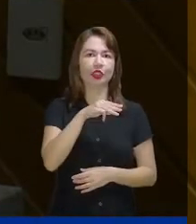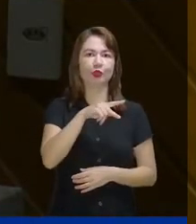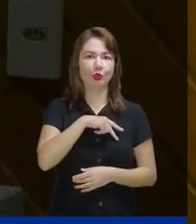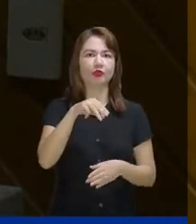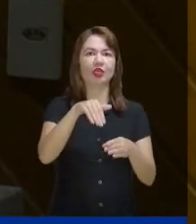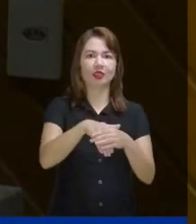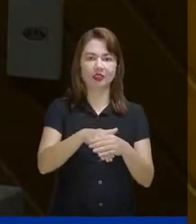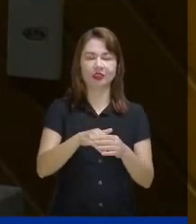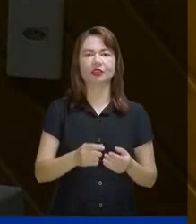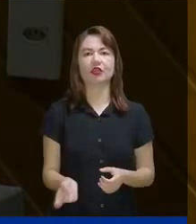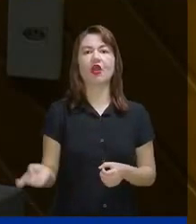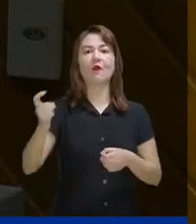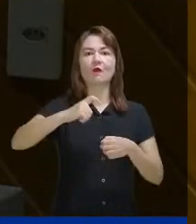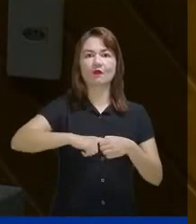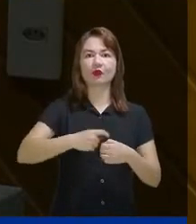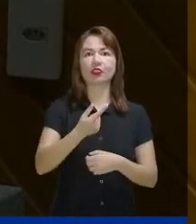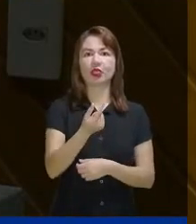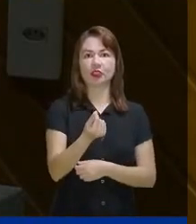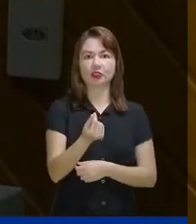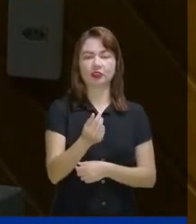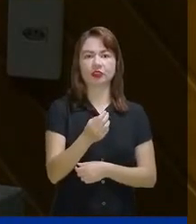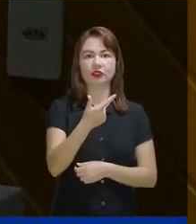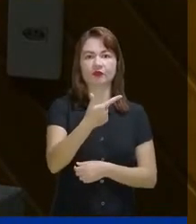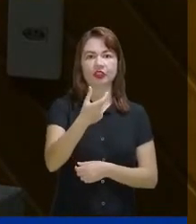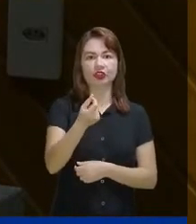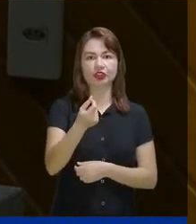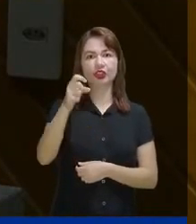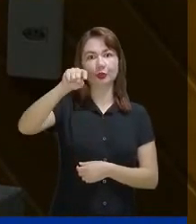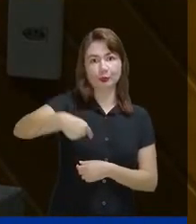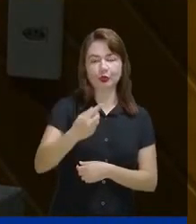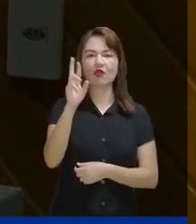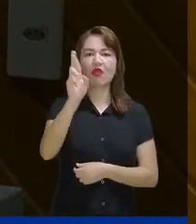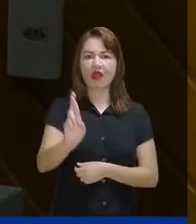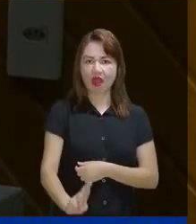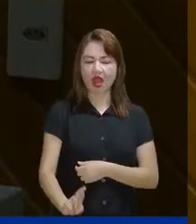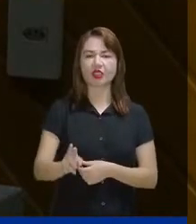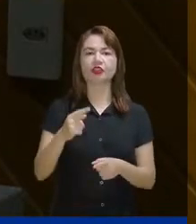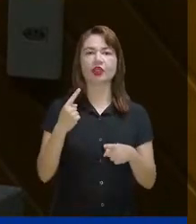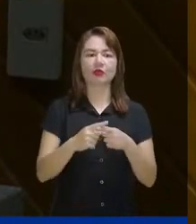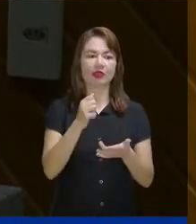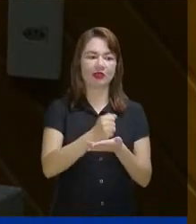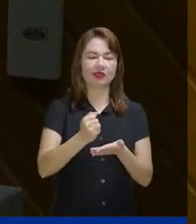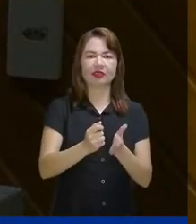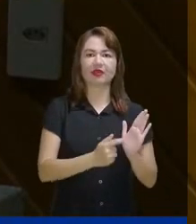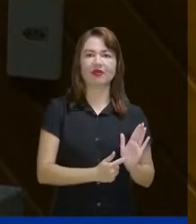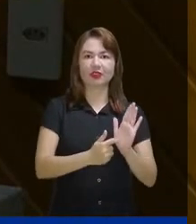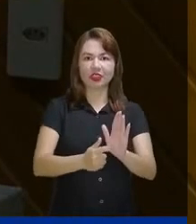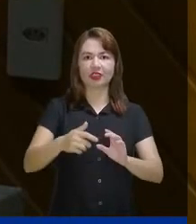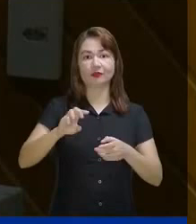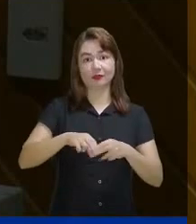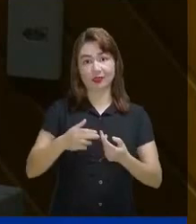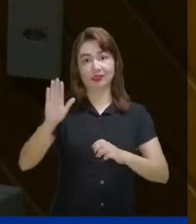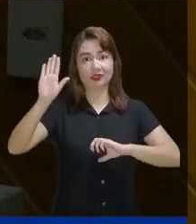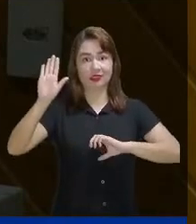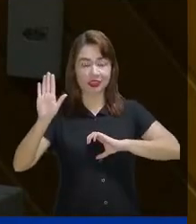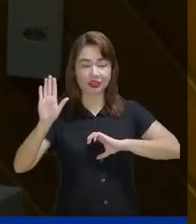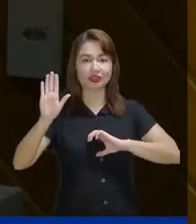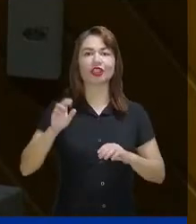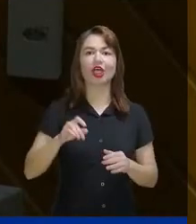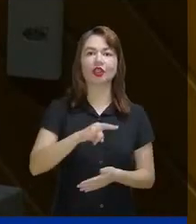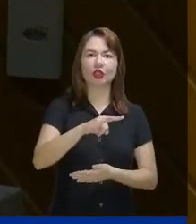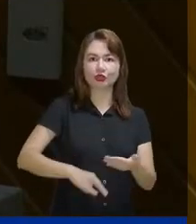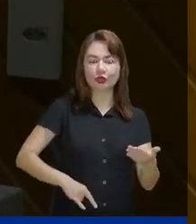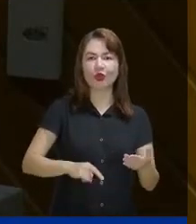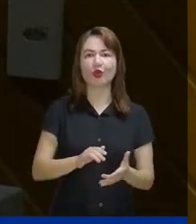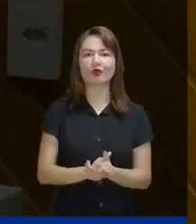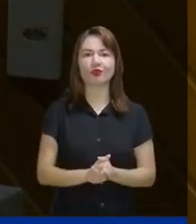requereu a devolução da totalidade dos recursos de R$ 20.000, por entender que contratos apresentados pela candidata se tratam de documentos